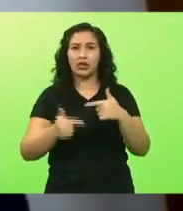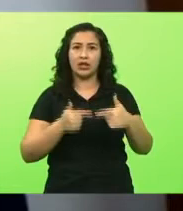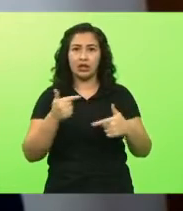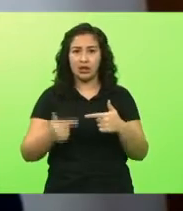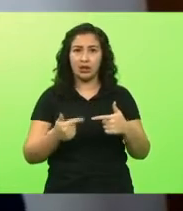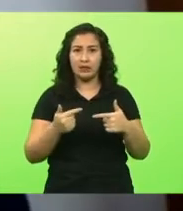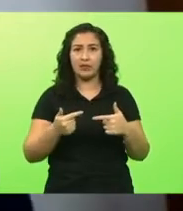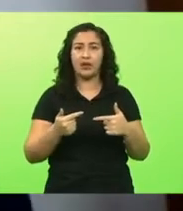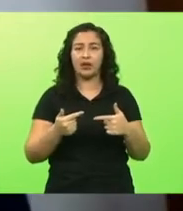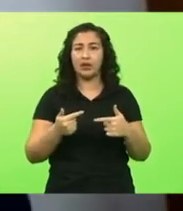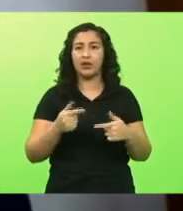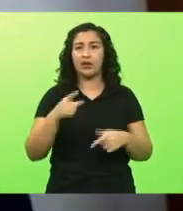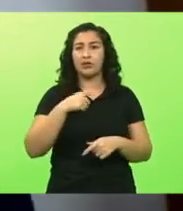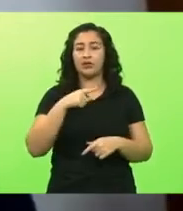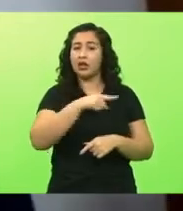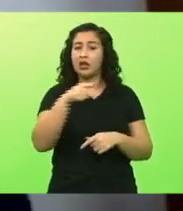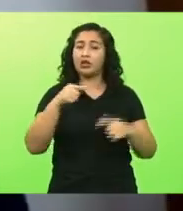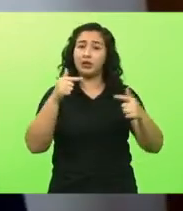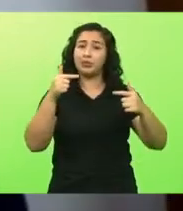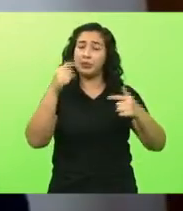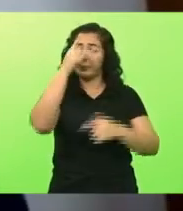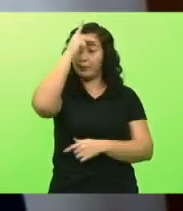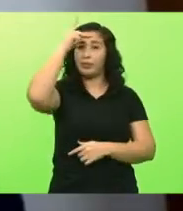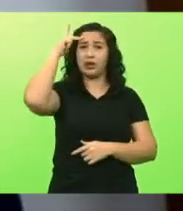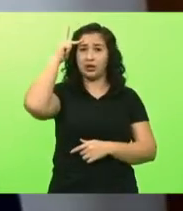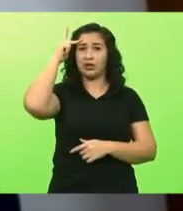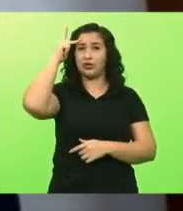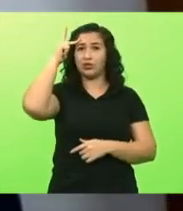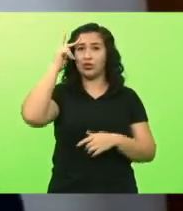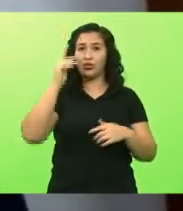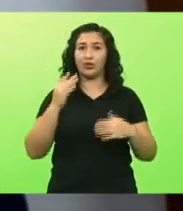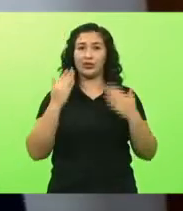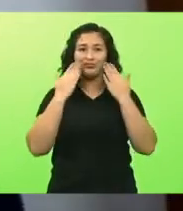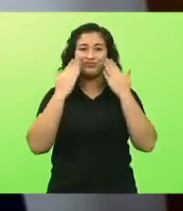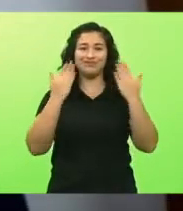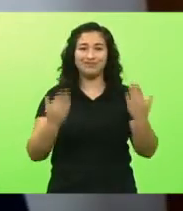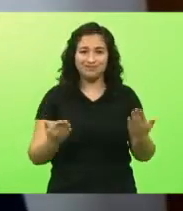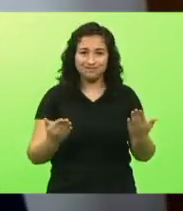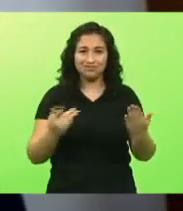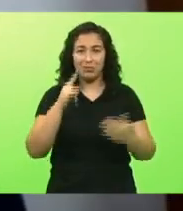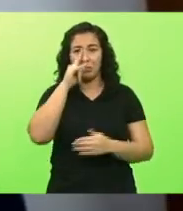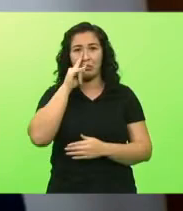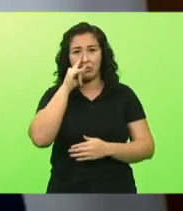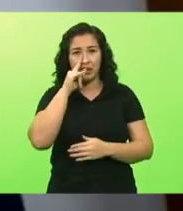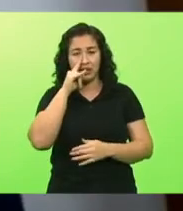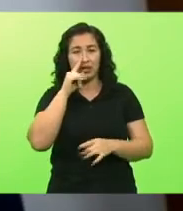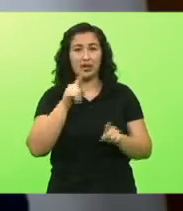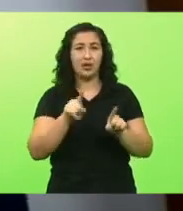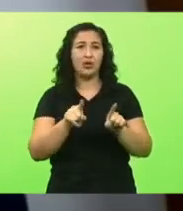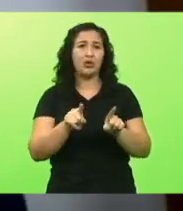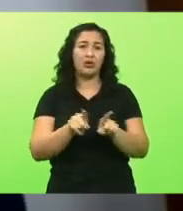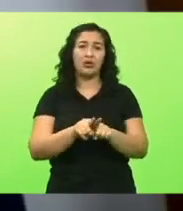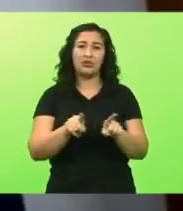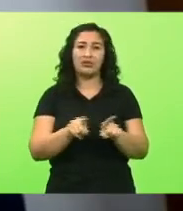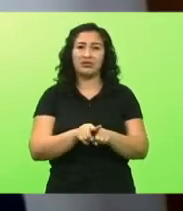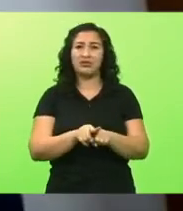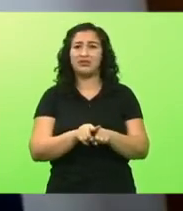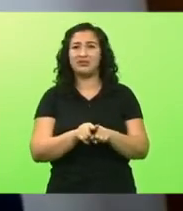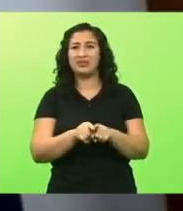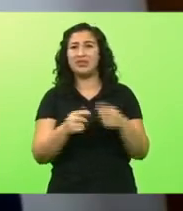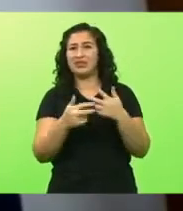diuturno, dessas pessoas que estão se expondo a riscos, a insalubridade, para